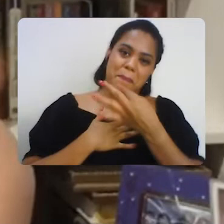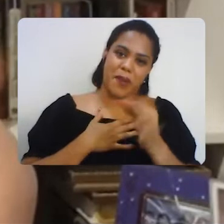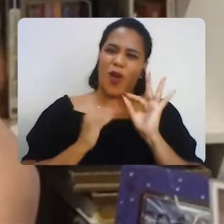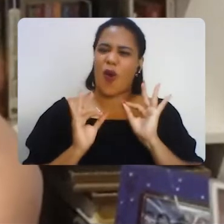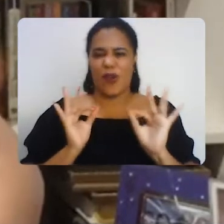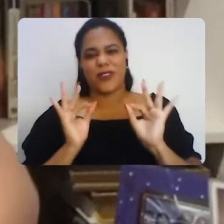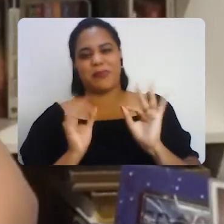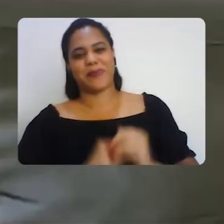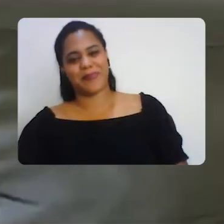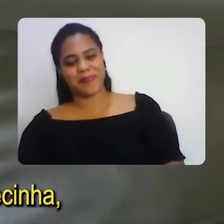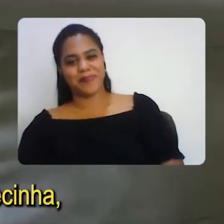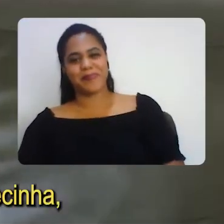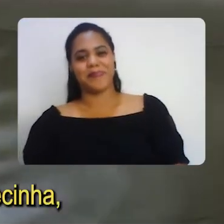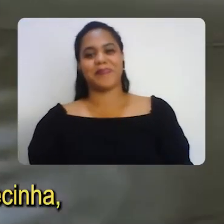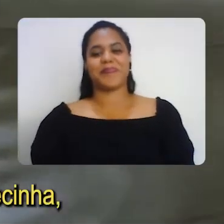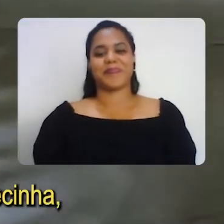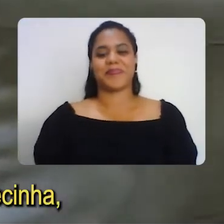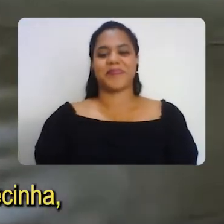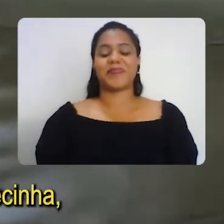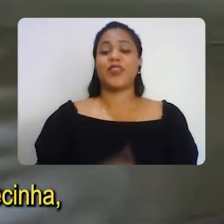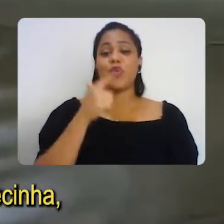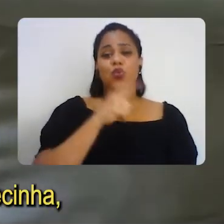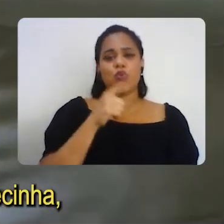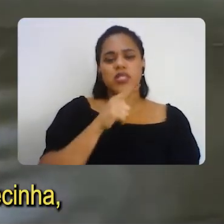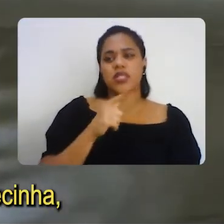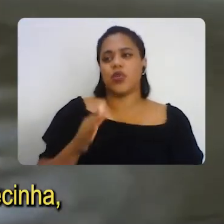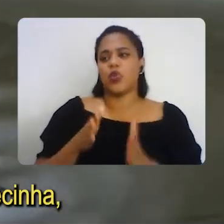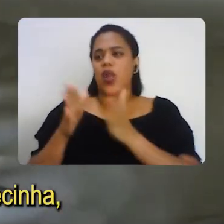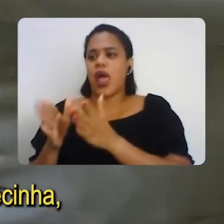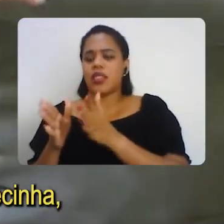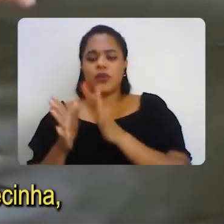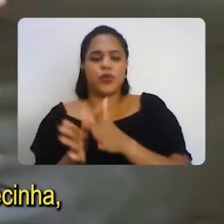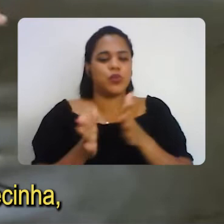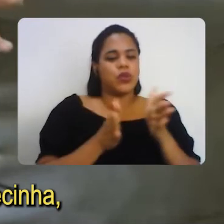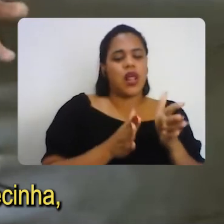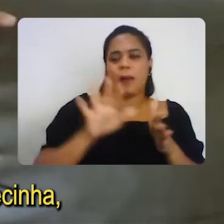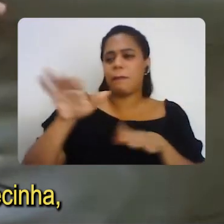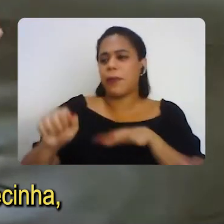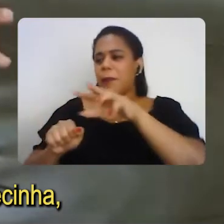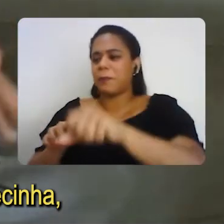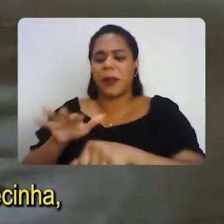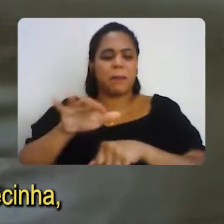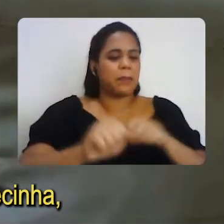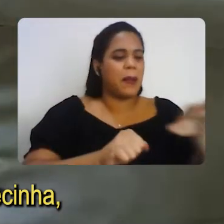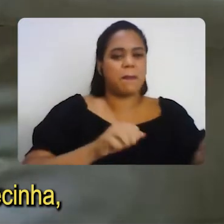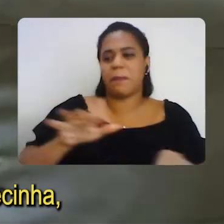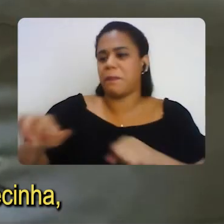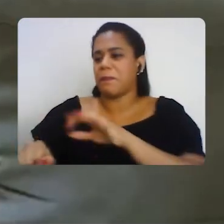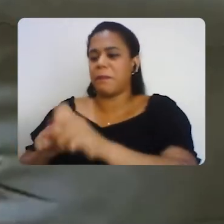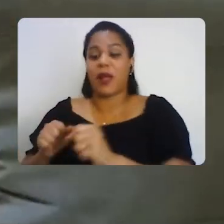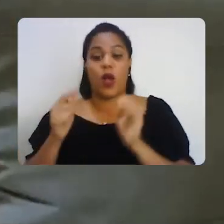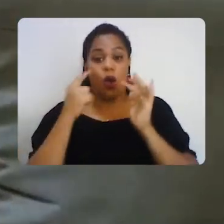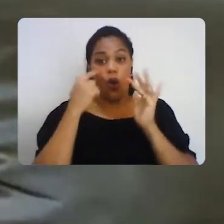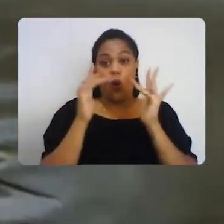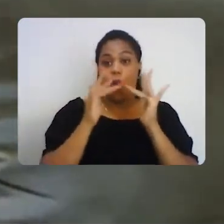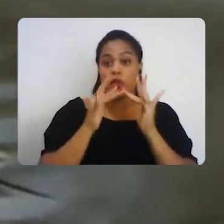foi ótimo. E conseguimos alinhavando de um lado para o outro, pegando cada pecinha,